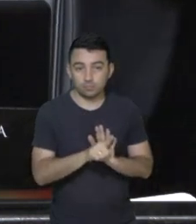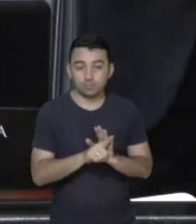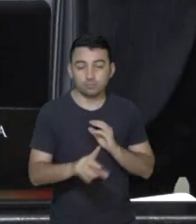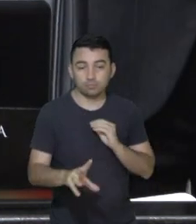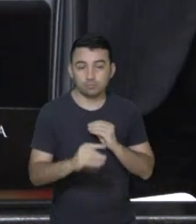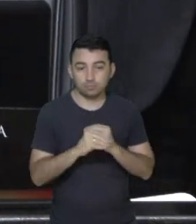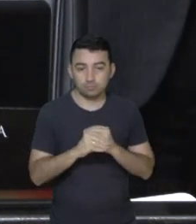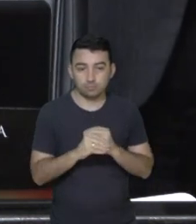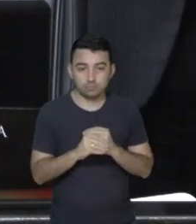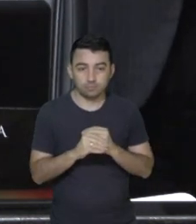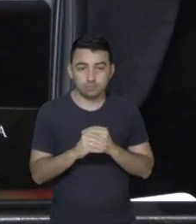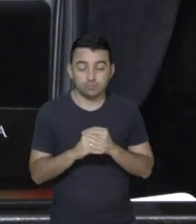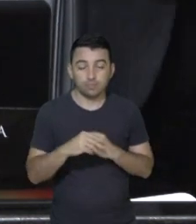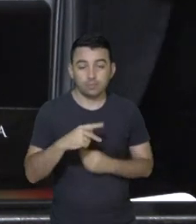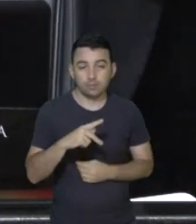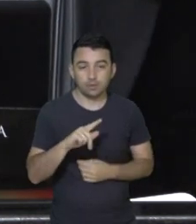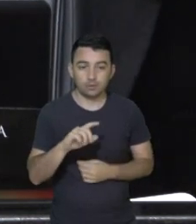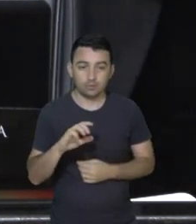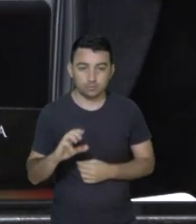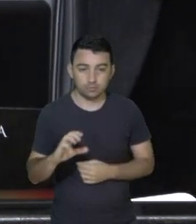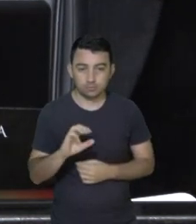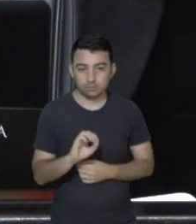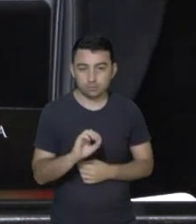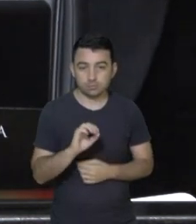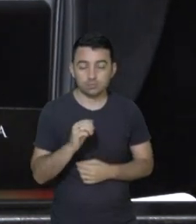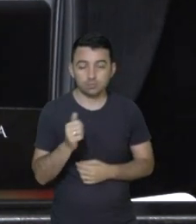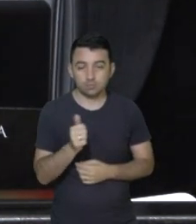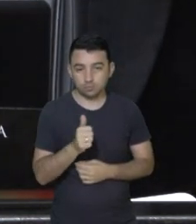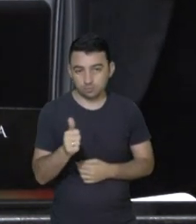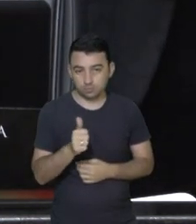complementar PLC